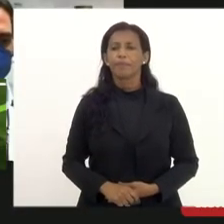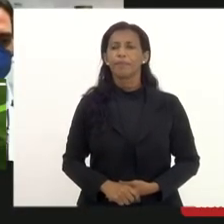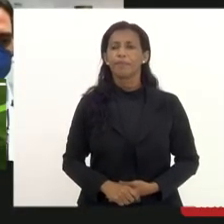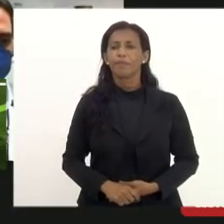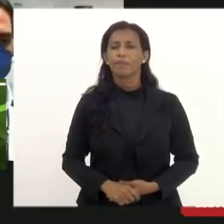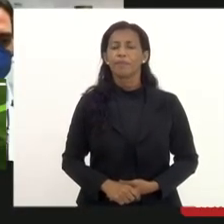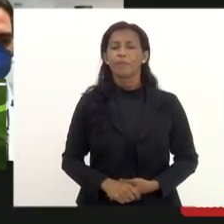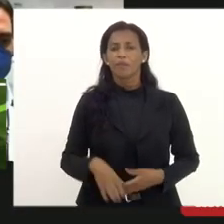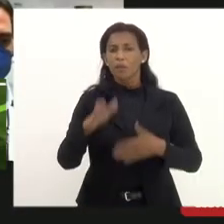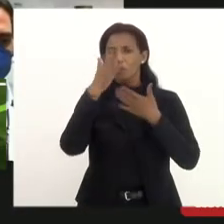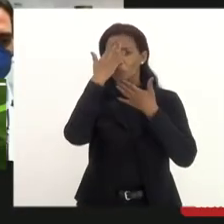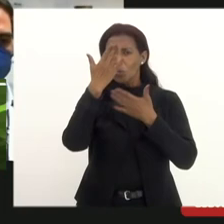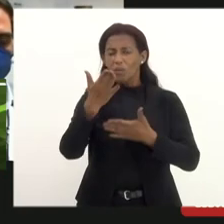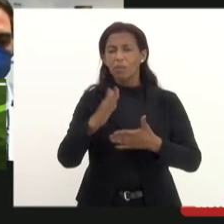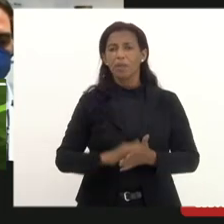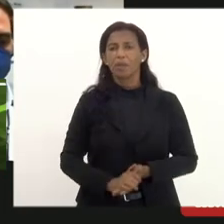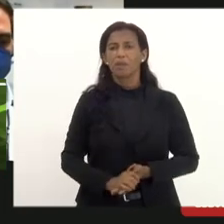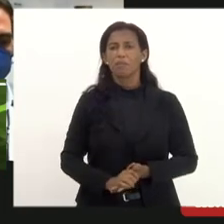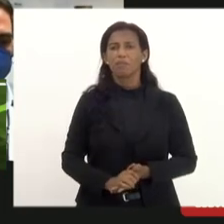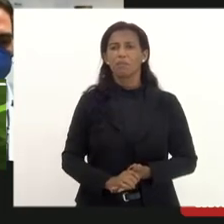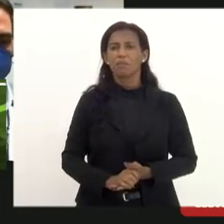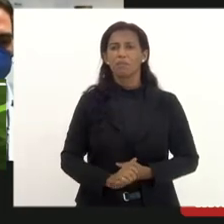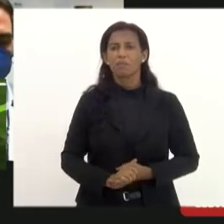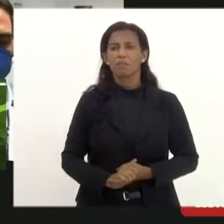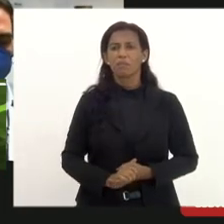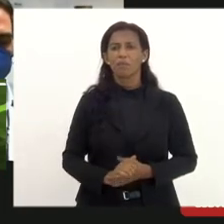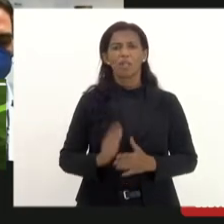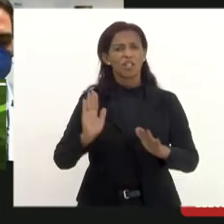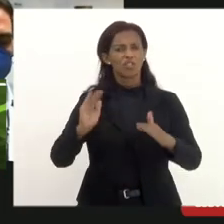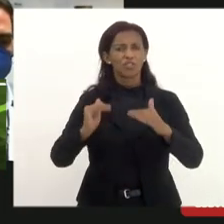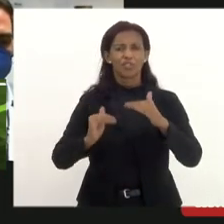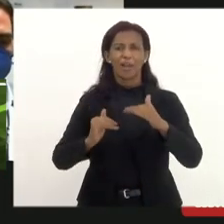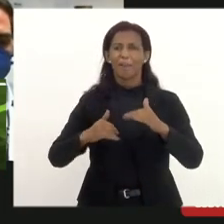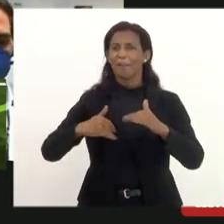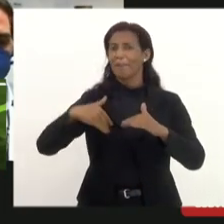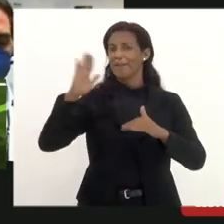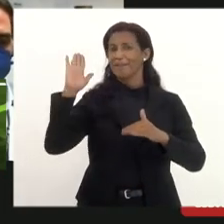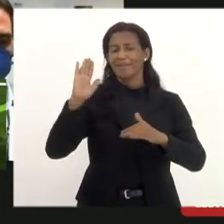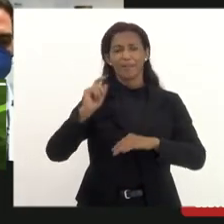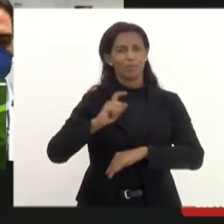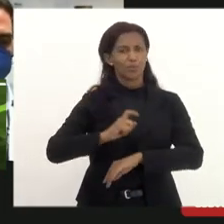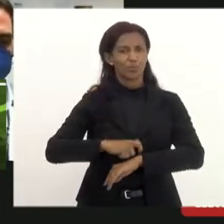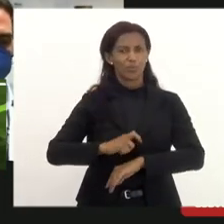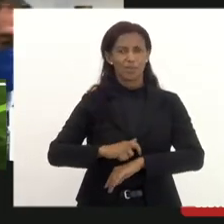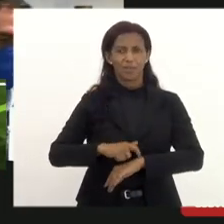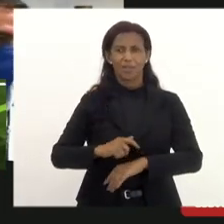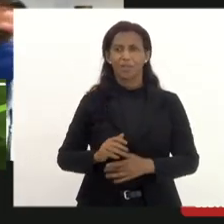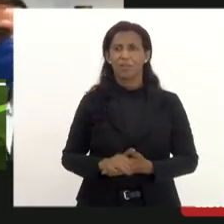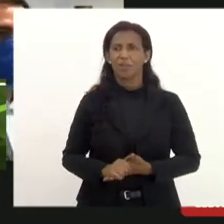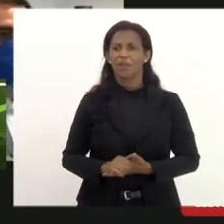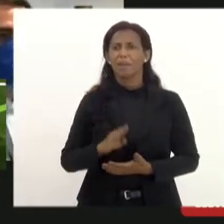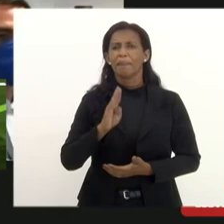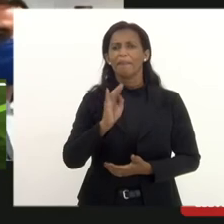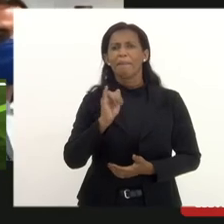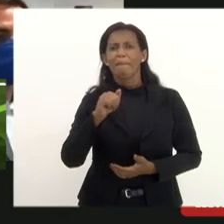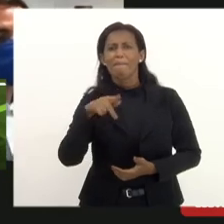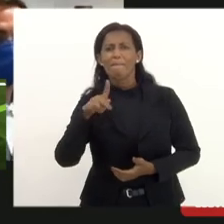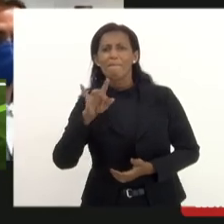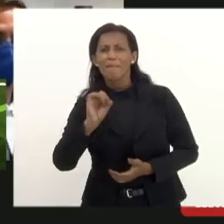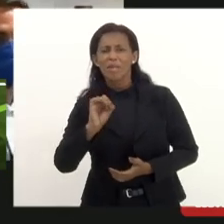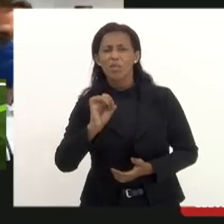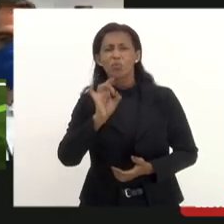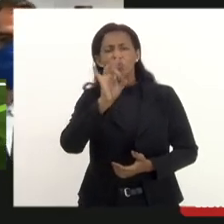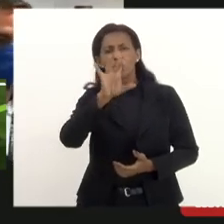Muito obrigada. É só para agora, já extrapolamos aí em 15 minutos nosso tempo. O Bispo, é só